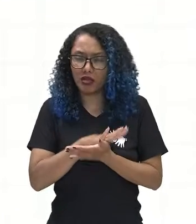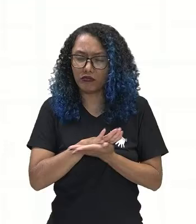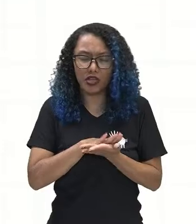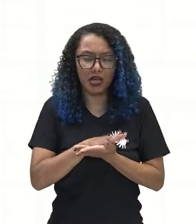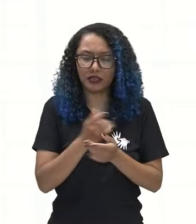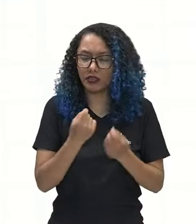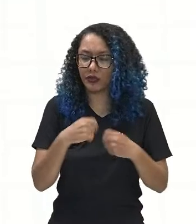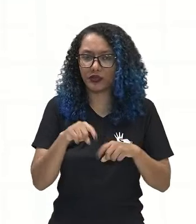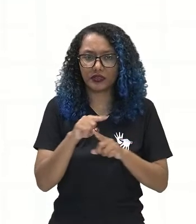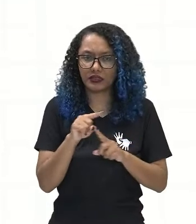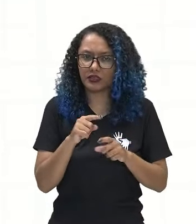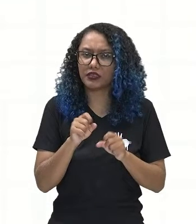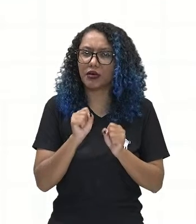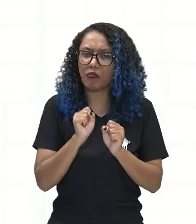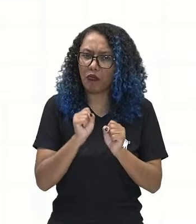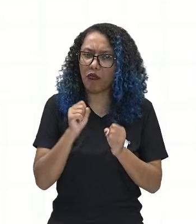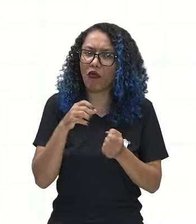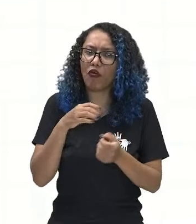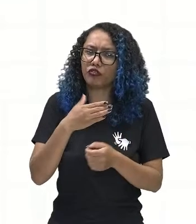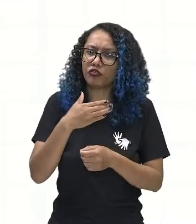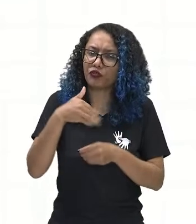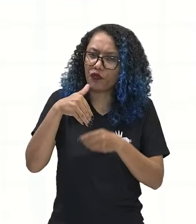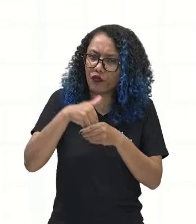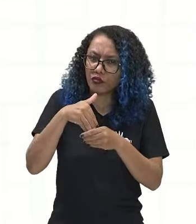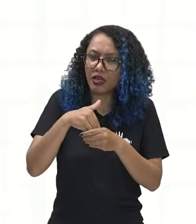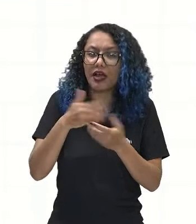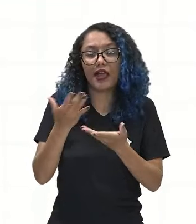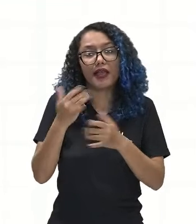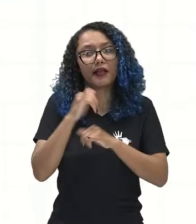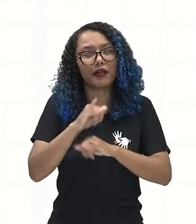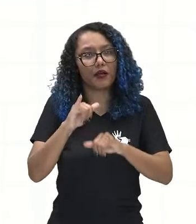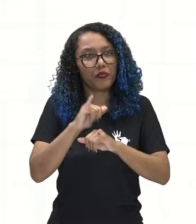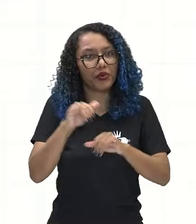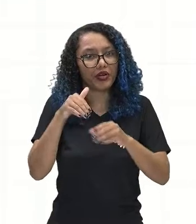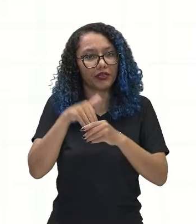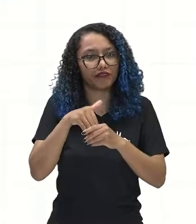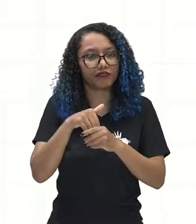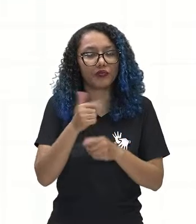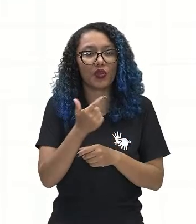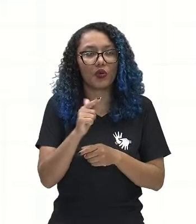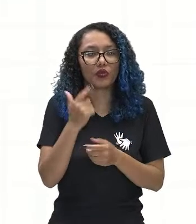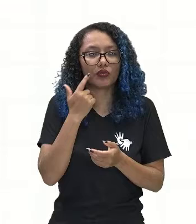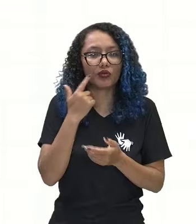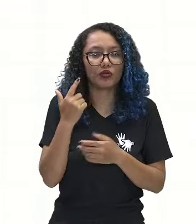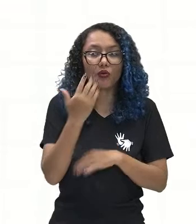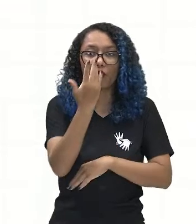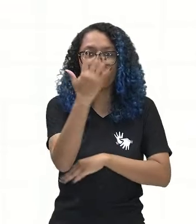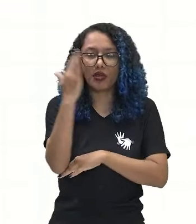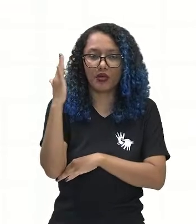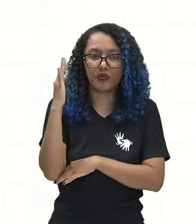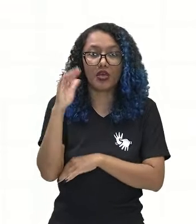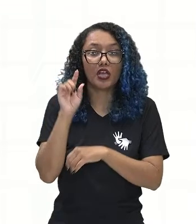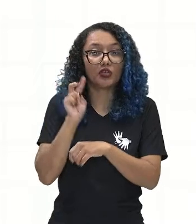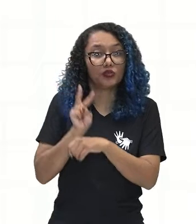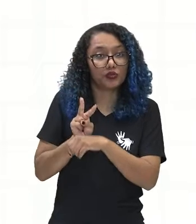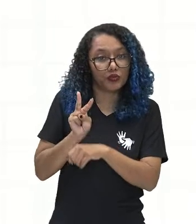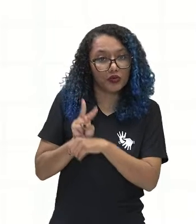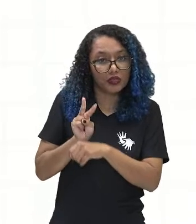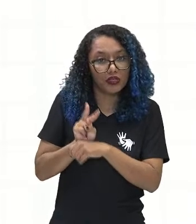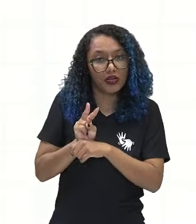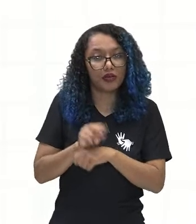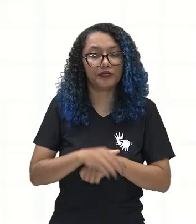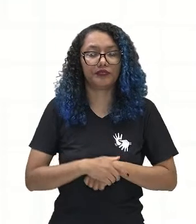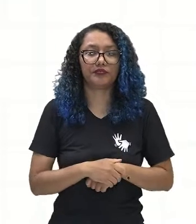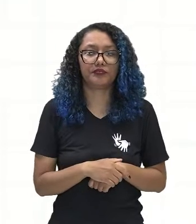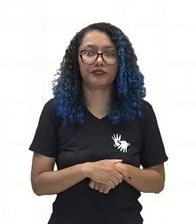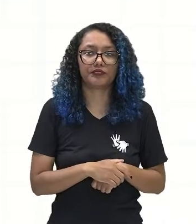né, uma propaganda de campanha eleitoral. Preserve o meio ambiente. Aqui nós temos uma propaganda,